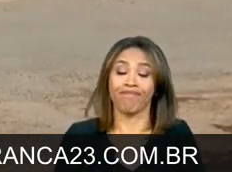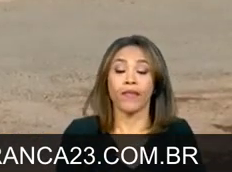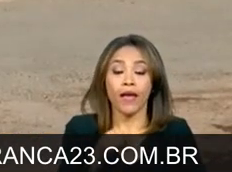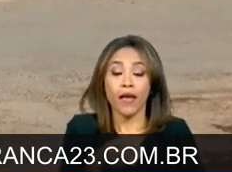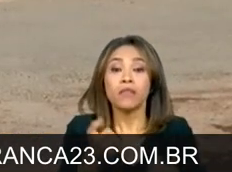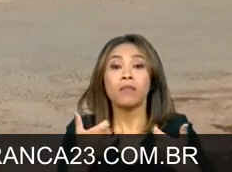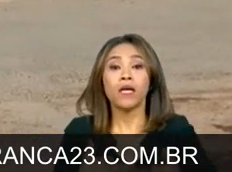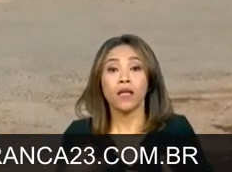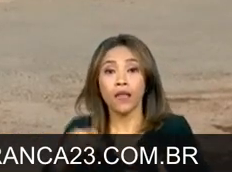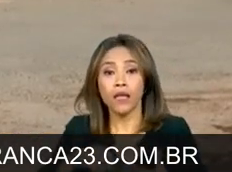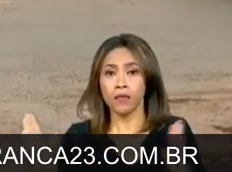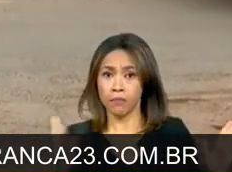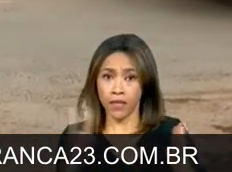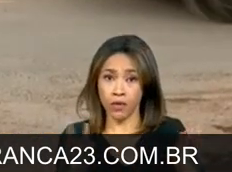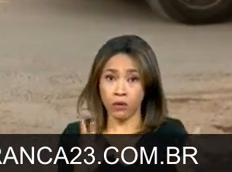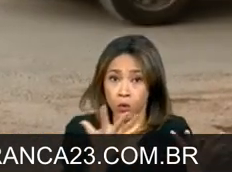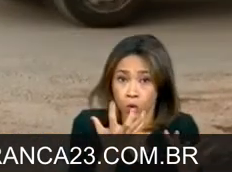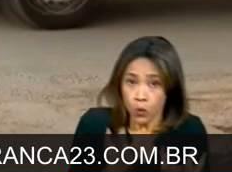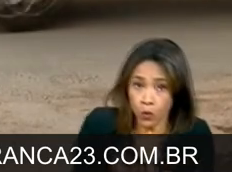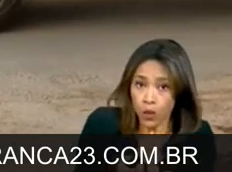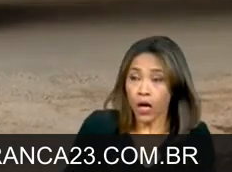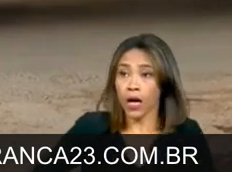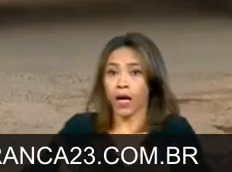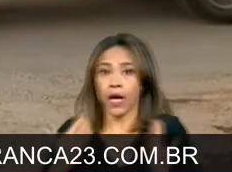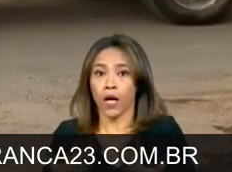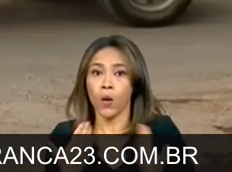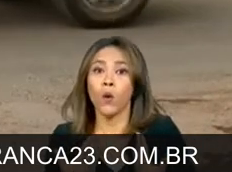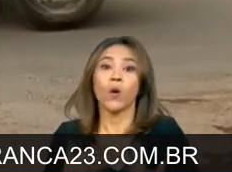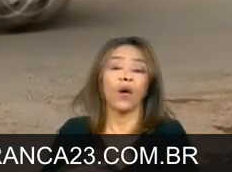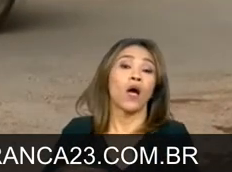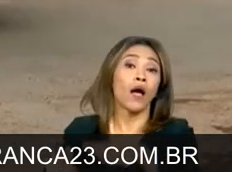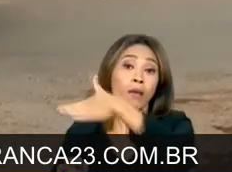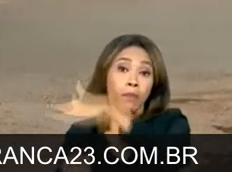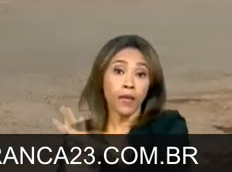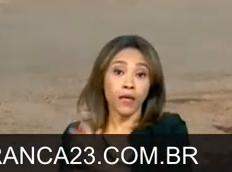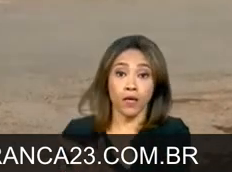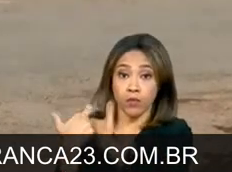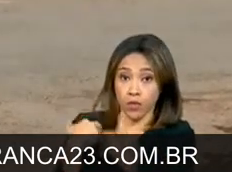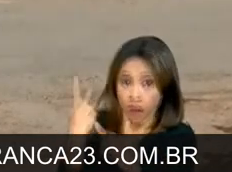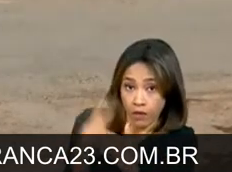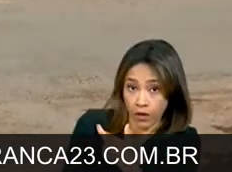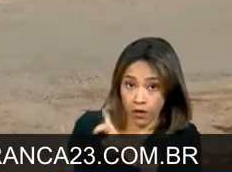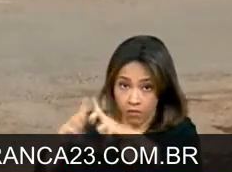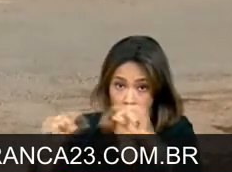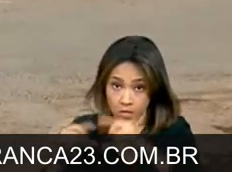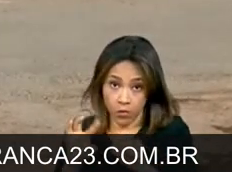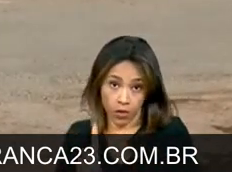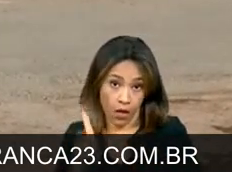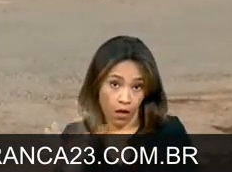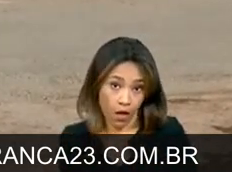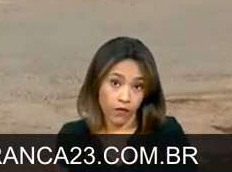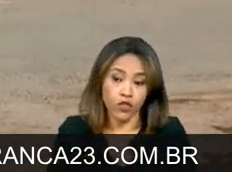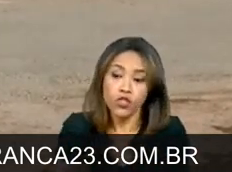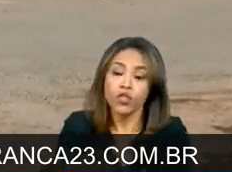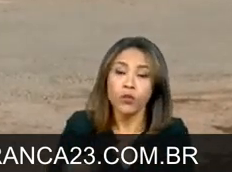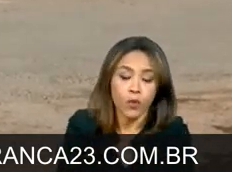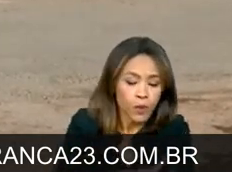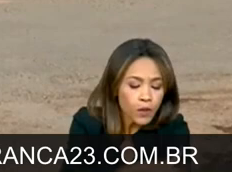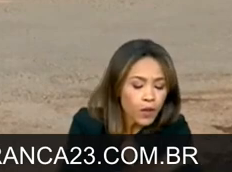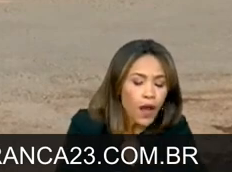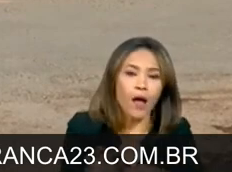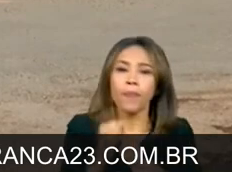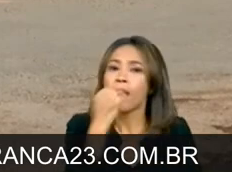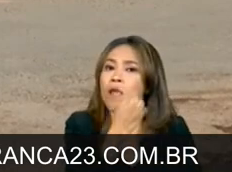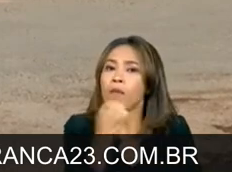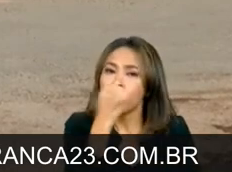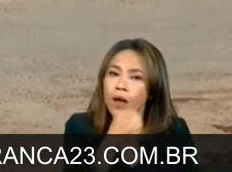período de seca e ondas de calor, a entidade responsável pela limpeza pública do Distrito Federal distribui protetor solar, labial,